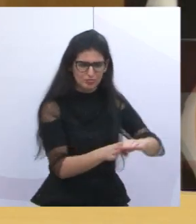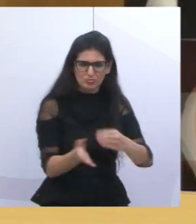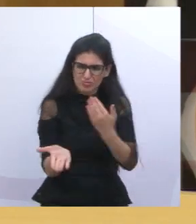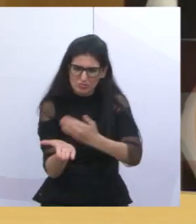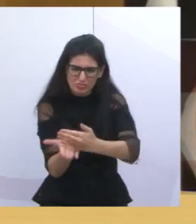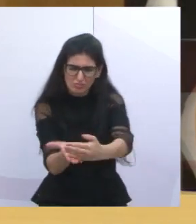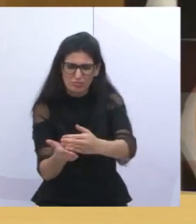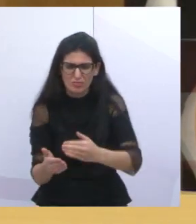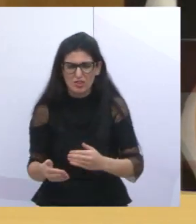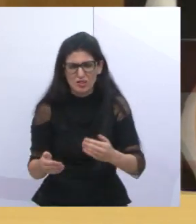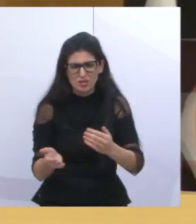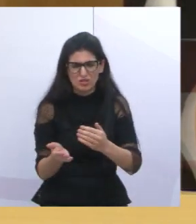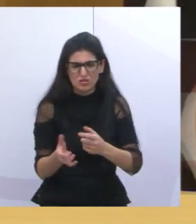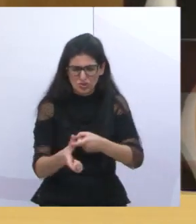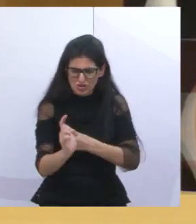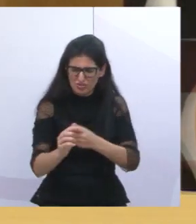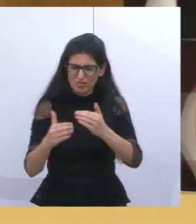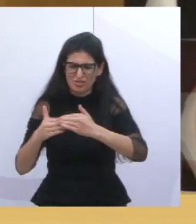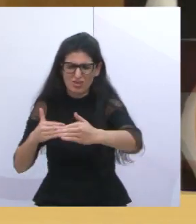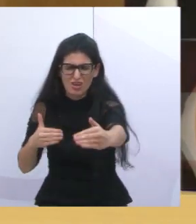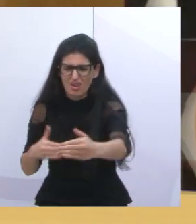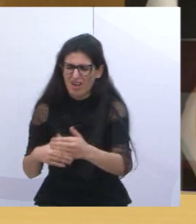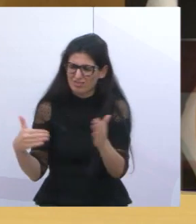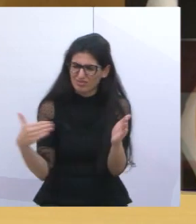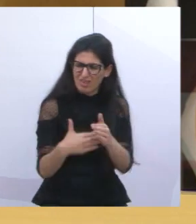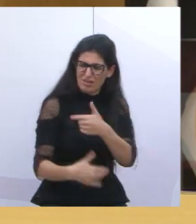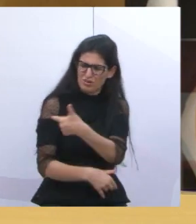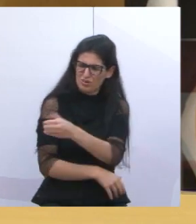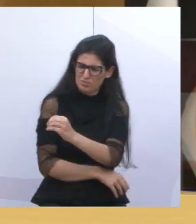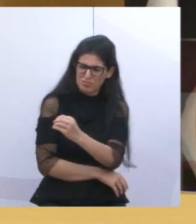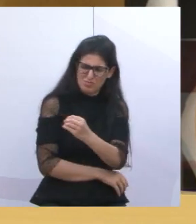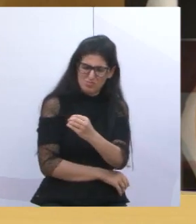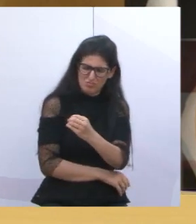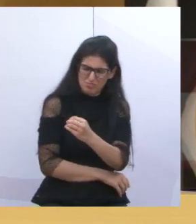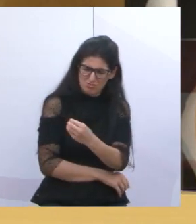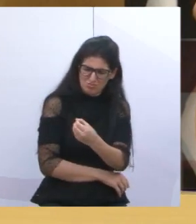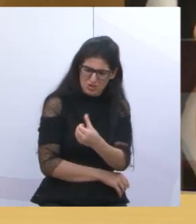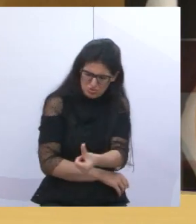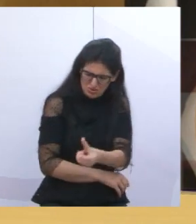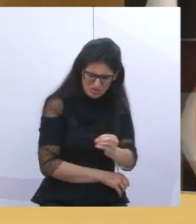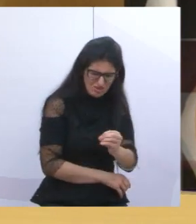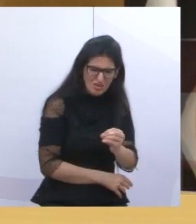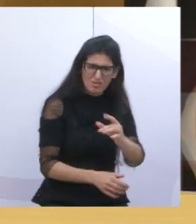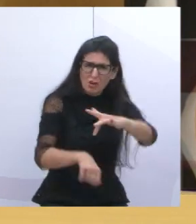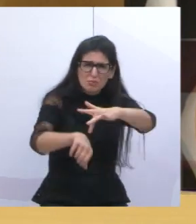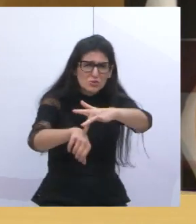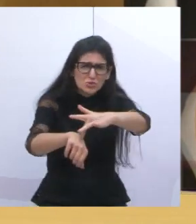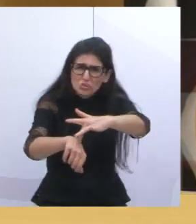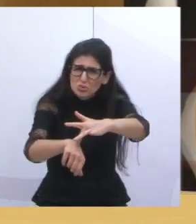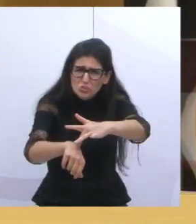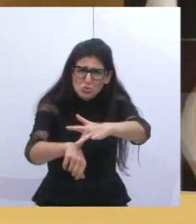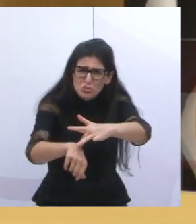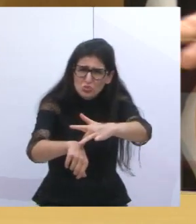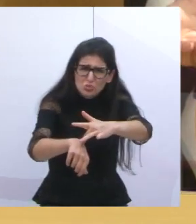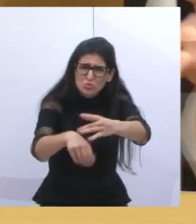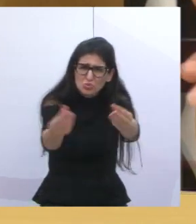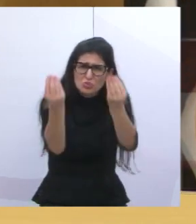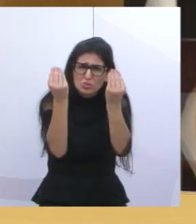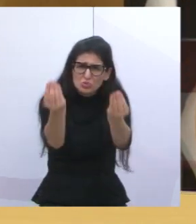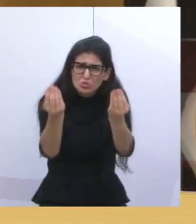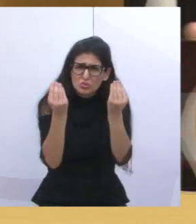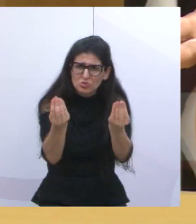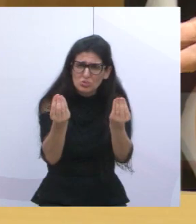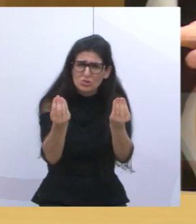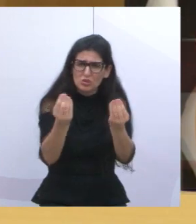que não está regulando. É verdade, Então tem gente aí que as pessoas não podem deixar de comer para sobreviver,